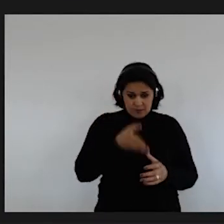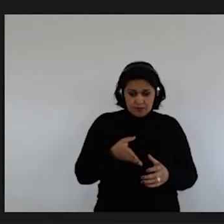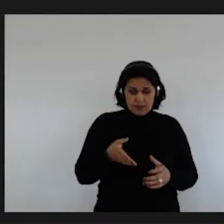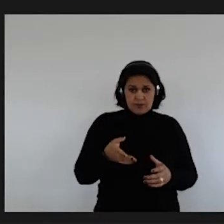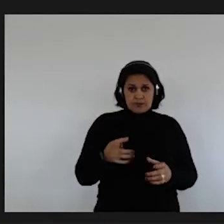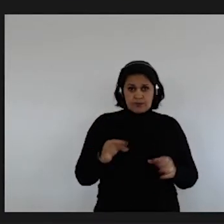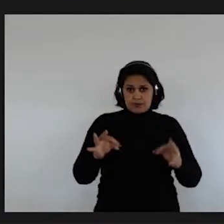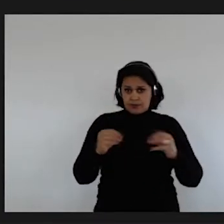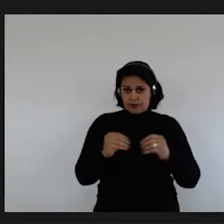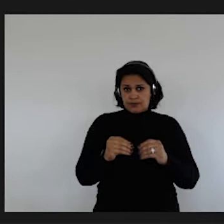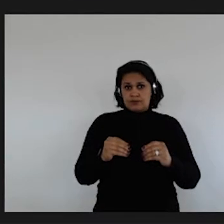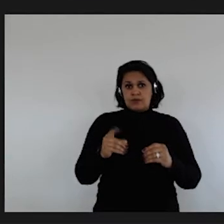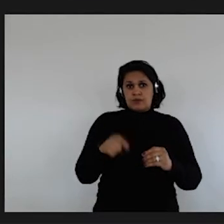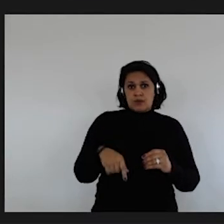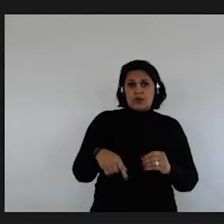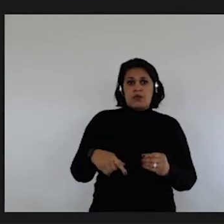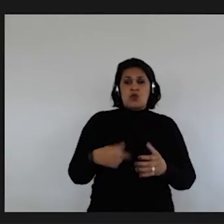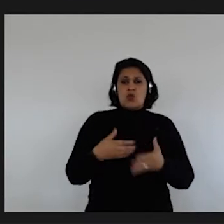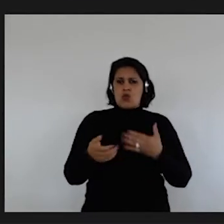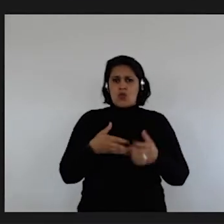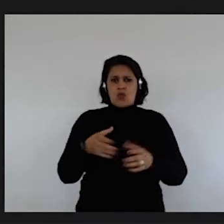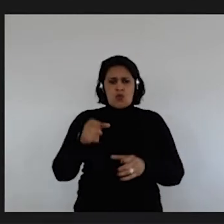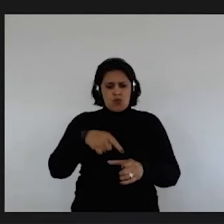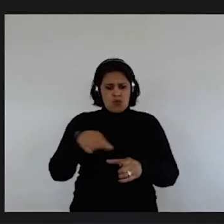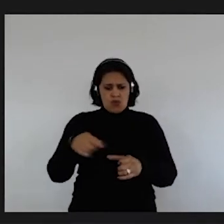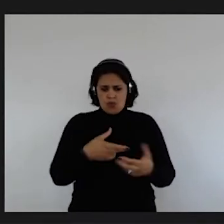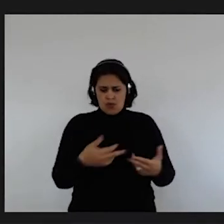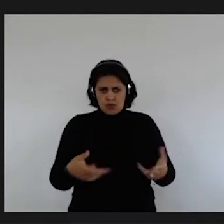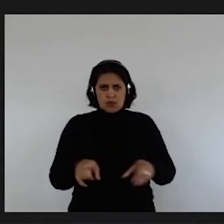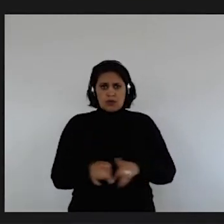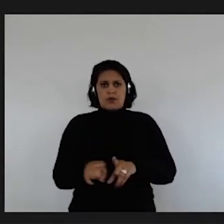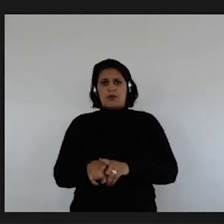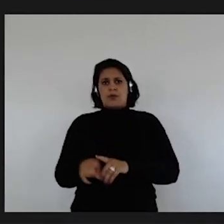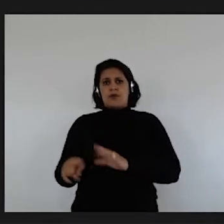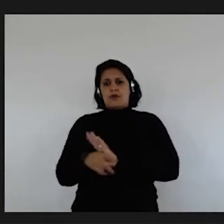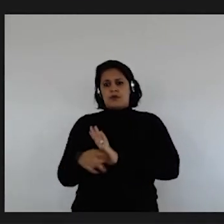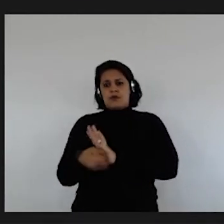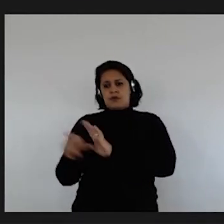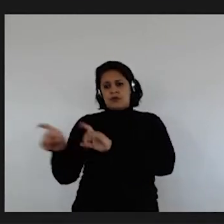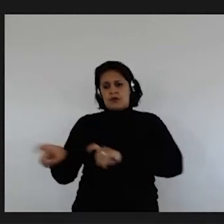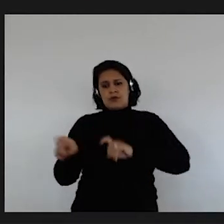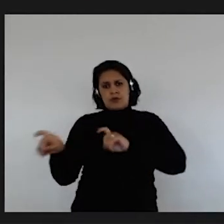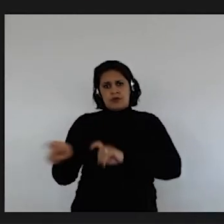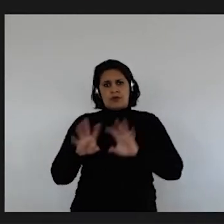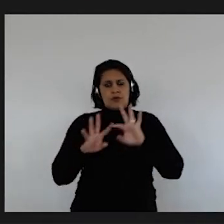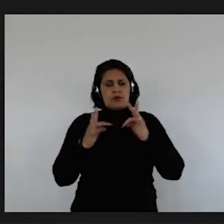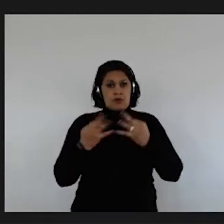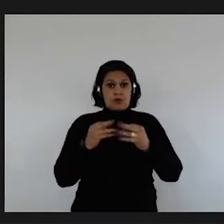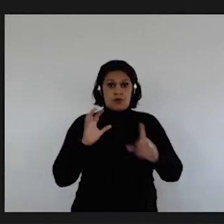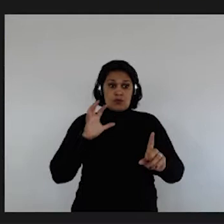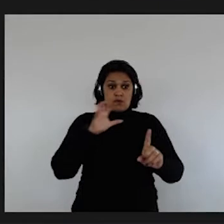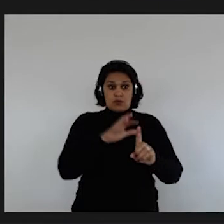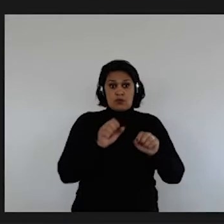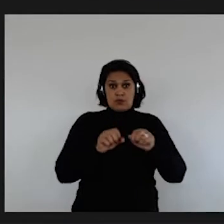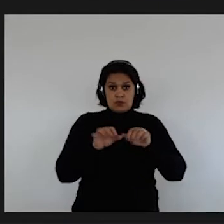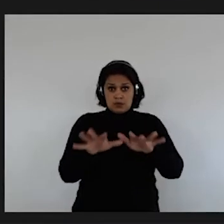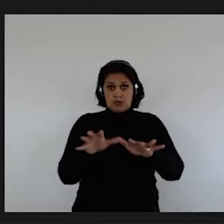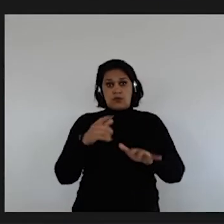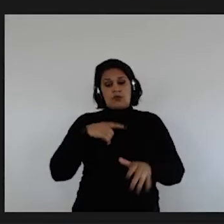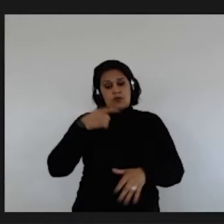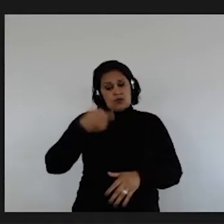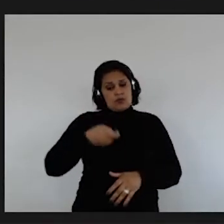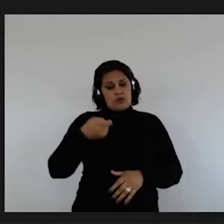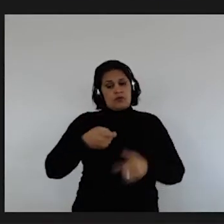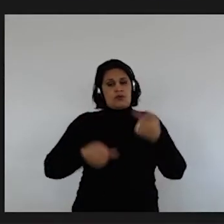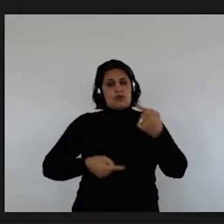quer através da monocultura, quer através da propriedade familiar. O impacto financeiro do Covid exige uma política de